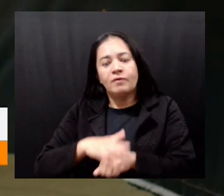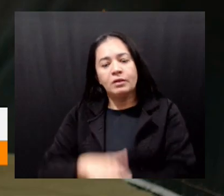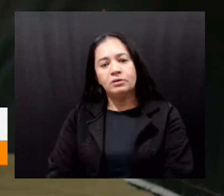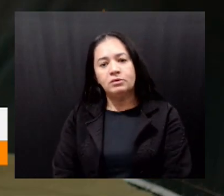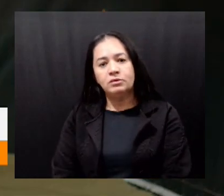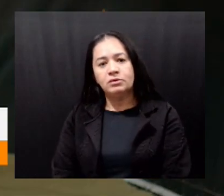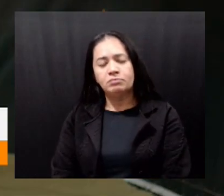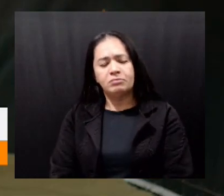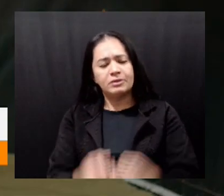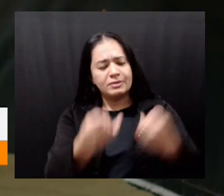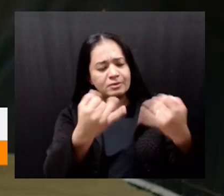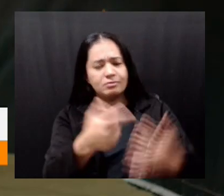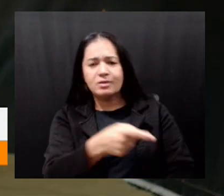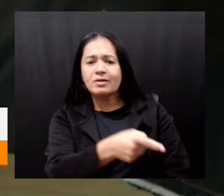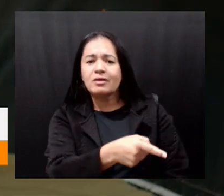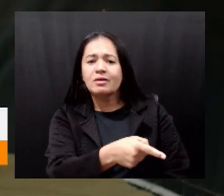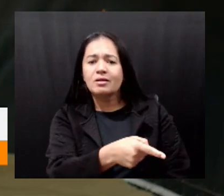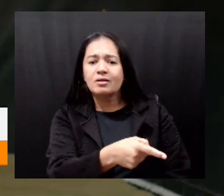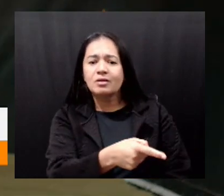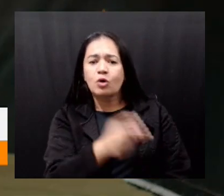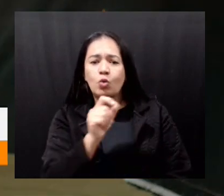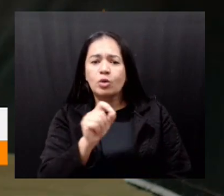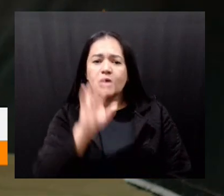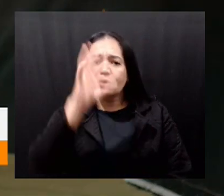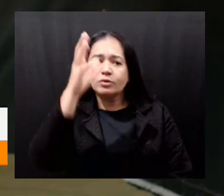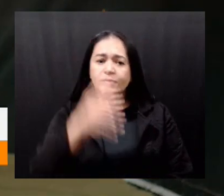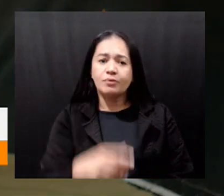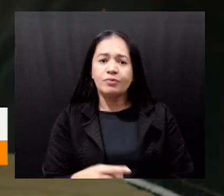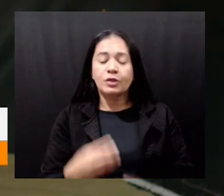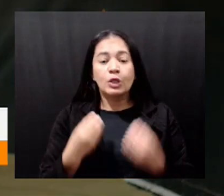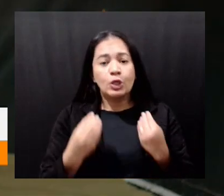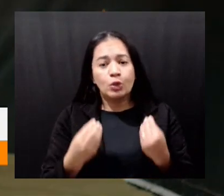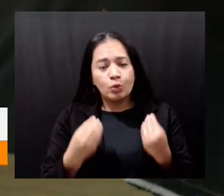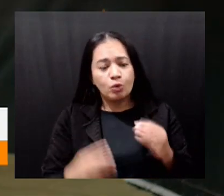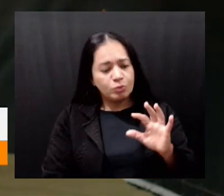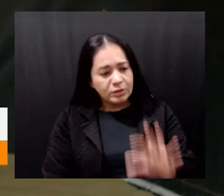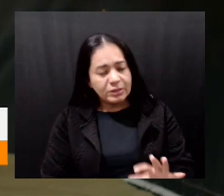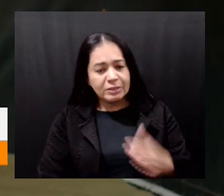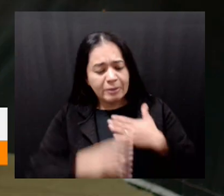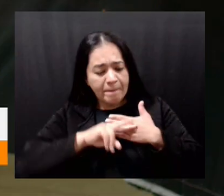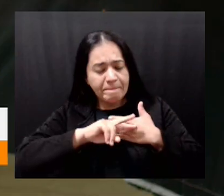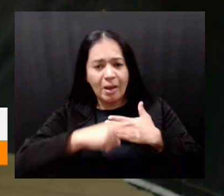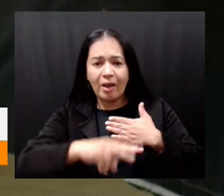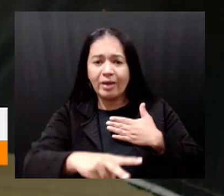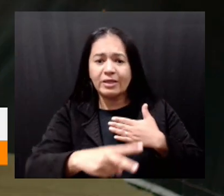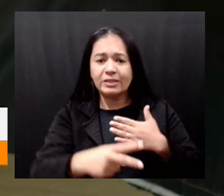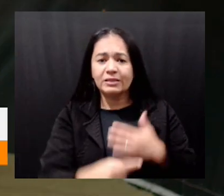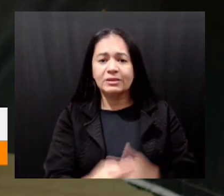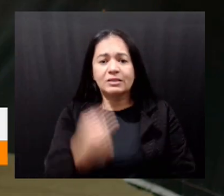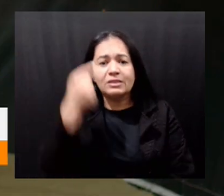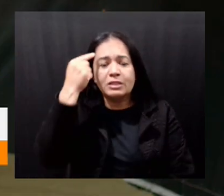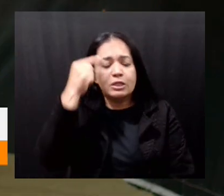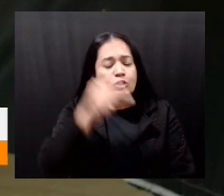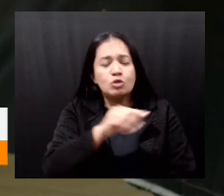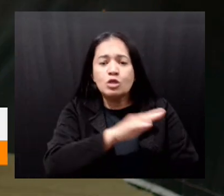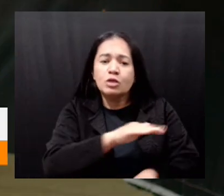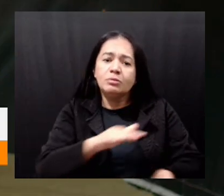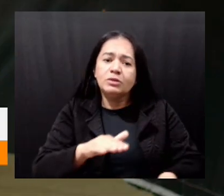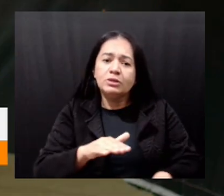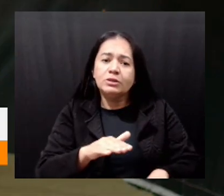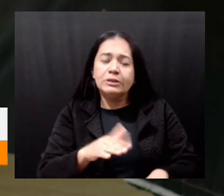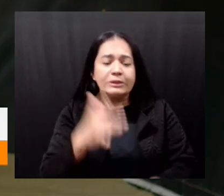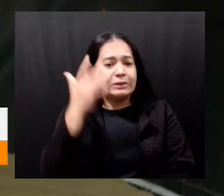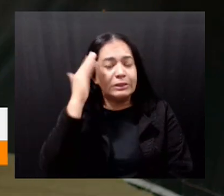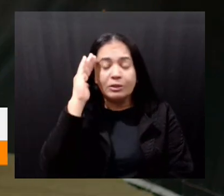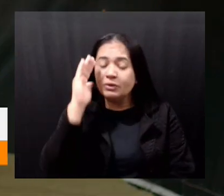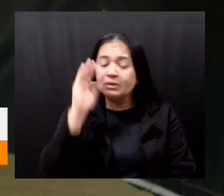essa criança o que está acontecendo? E como que isso vai impactar a cabecinha desse ser tão pequenininho que não entende nada que está acontecendo do